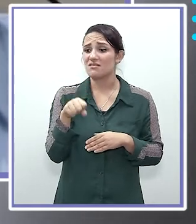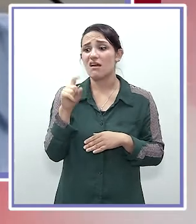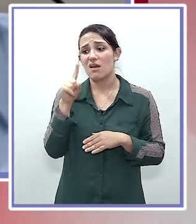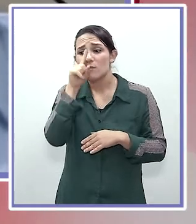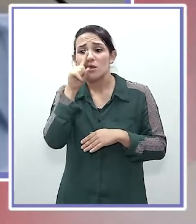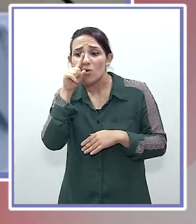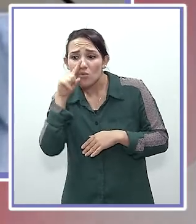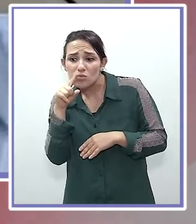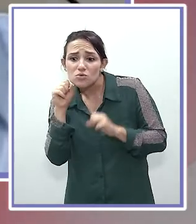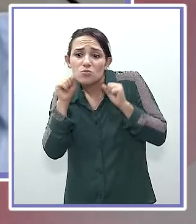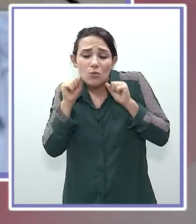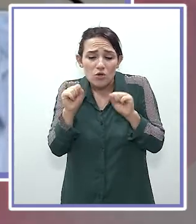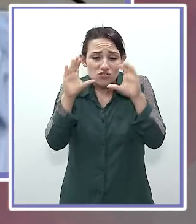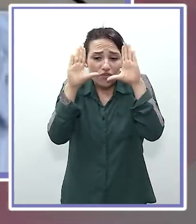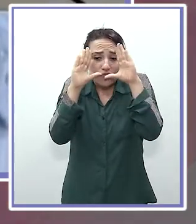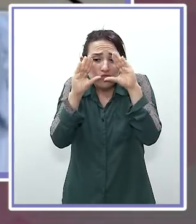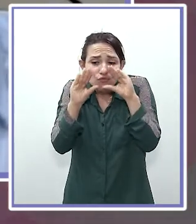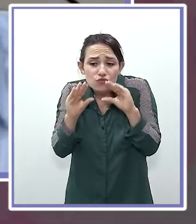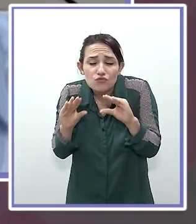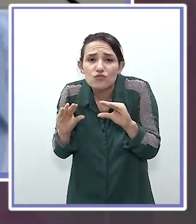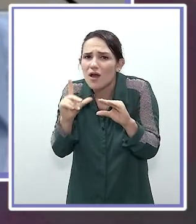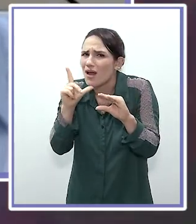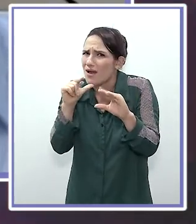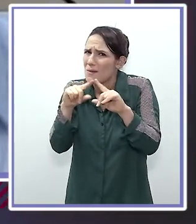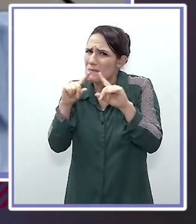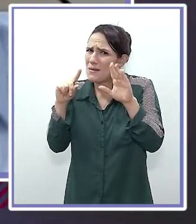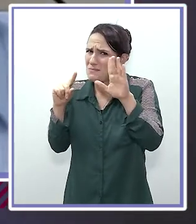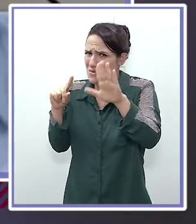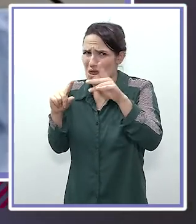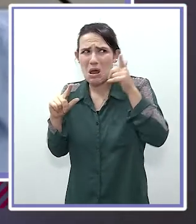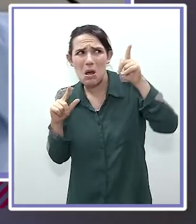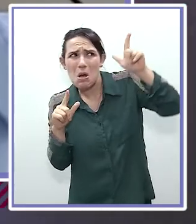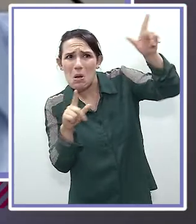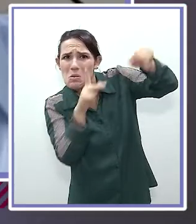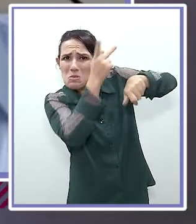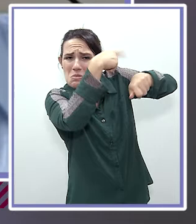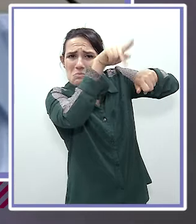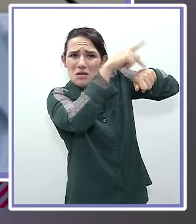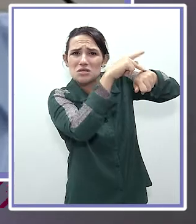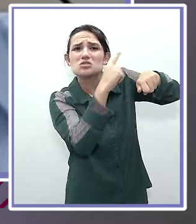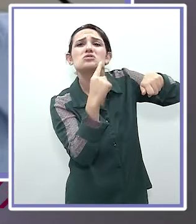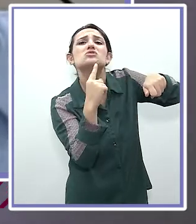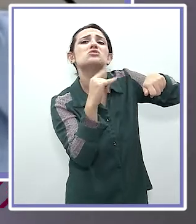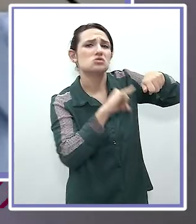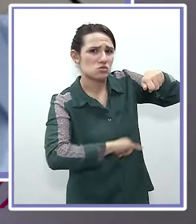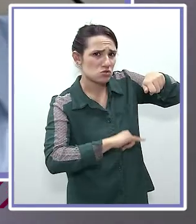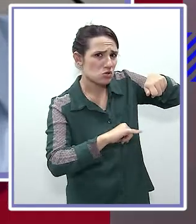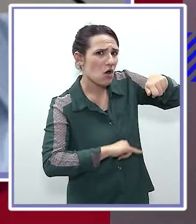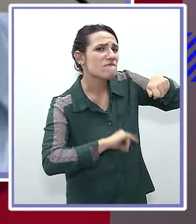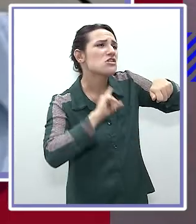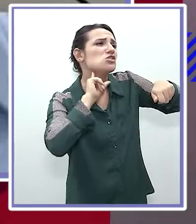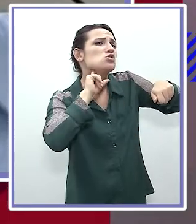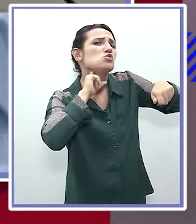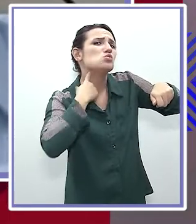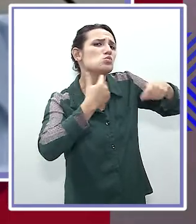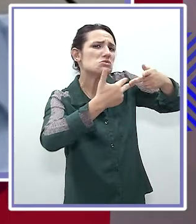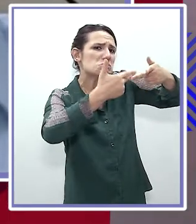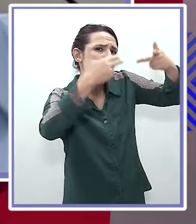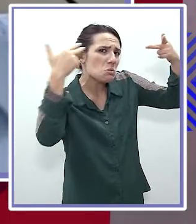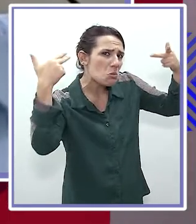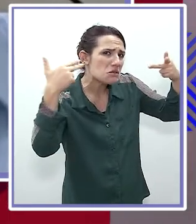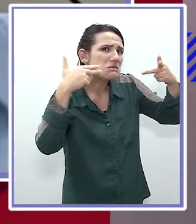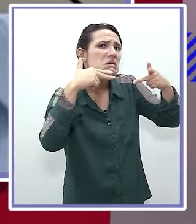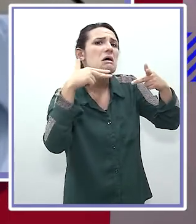os riscos são menores em termos financeiros do que outros países sofrem em termos de poluição, em termos de várias